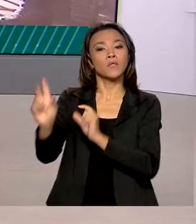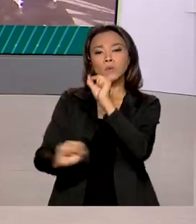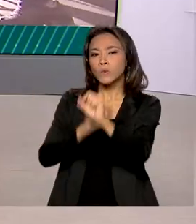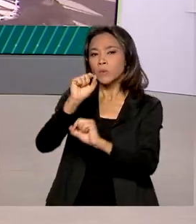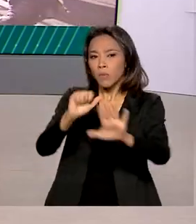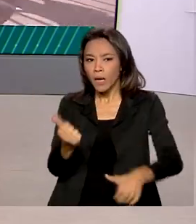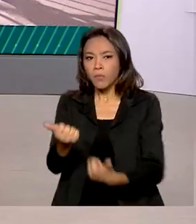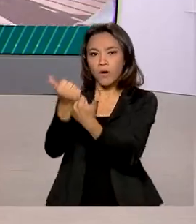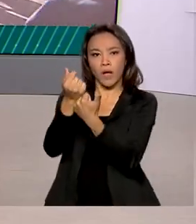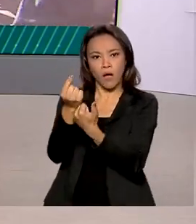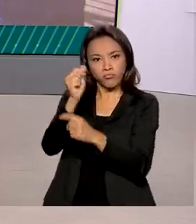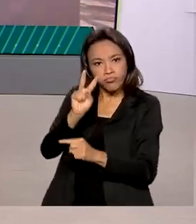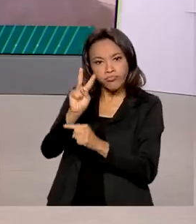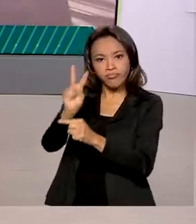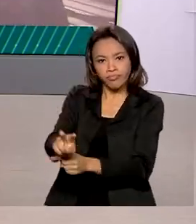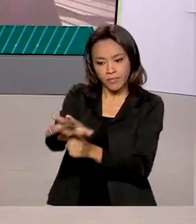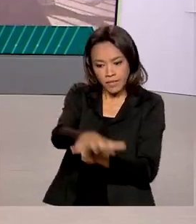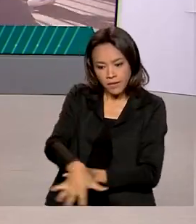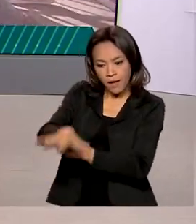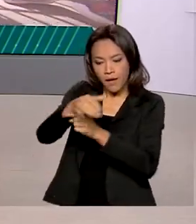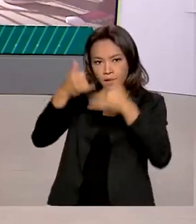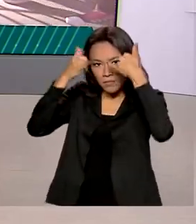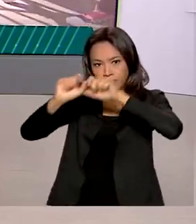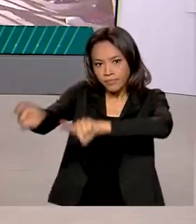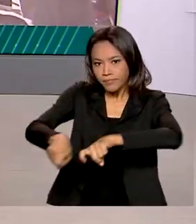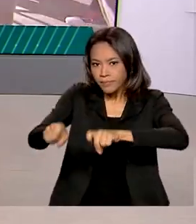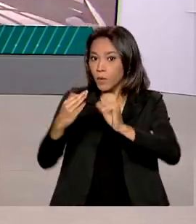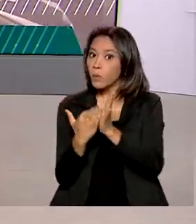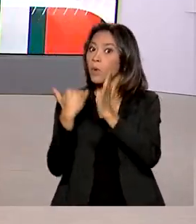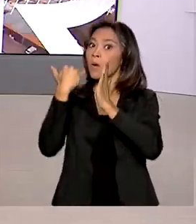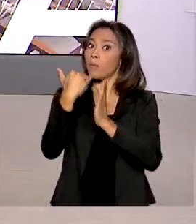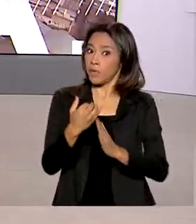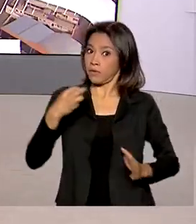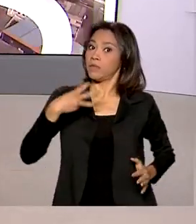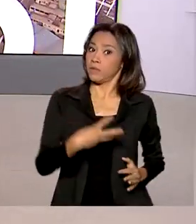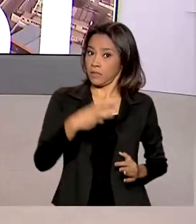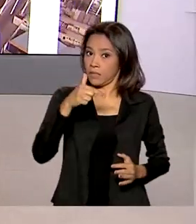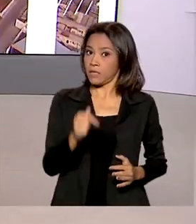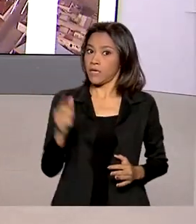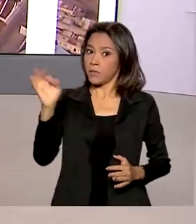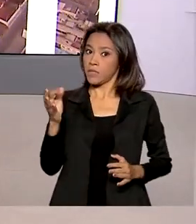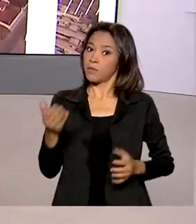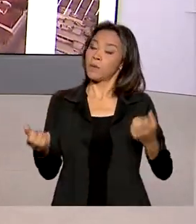financiar a atividade agropecuária um aumento de 37 por cento em relação à safra anterior